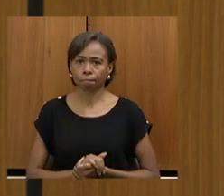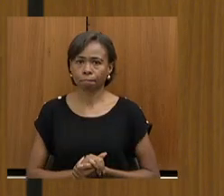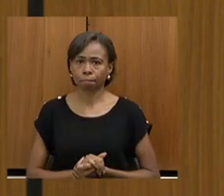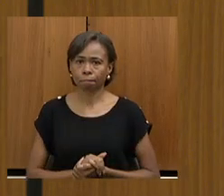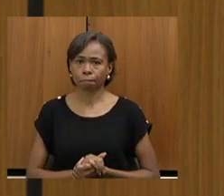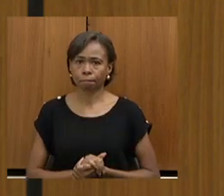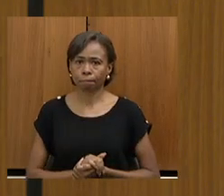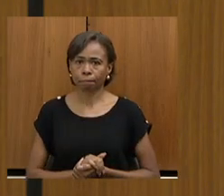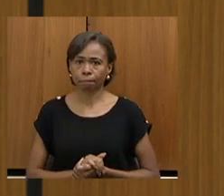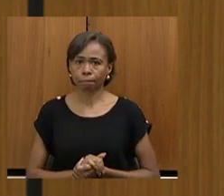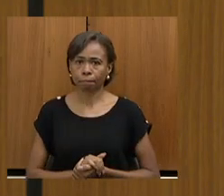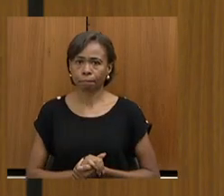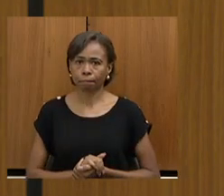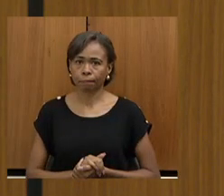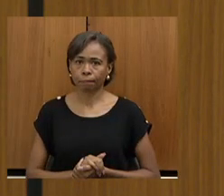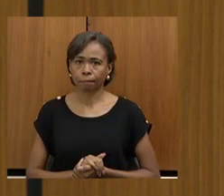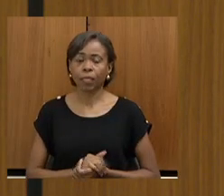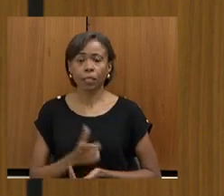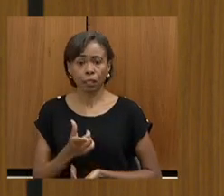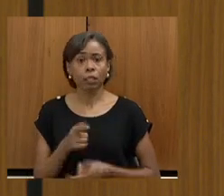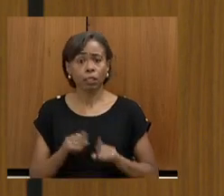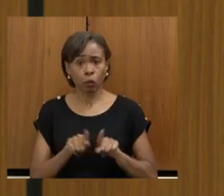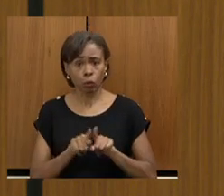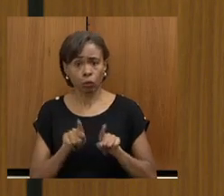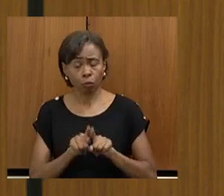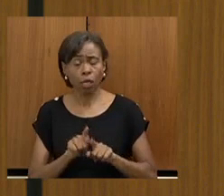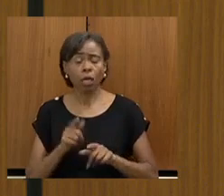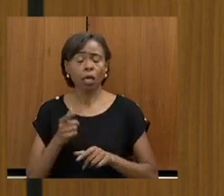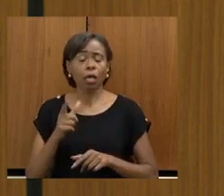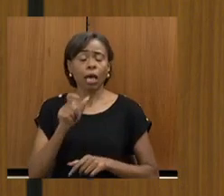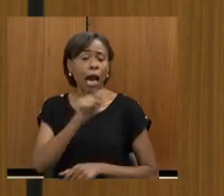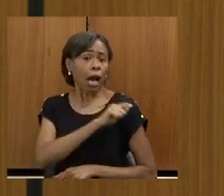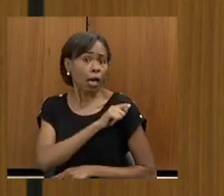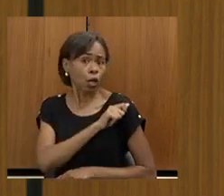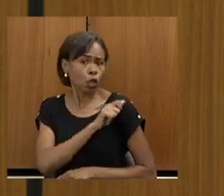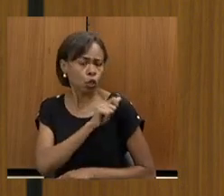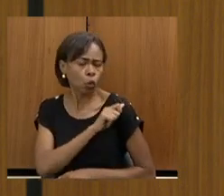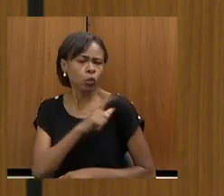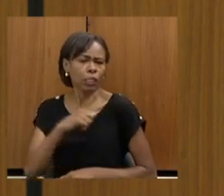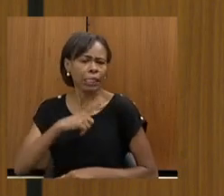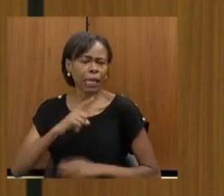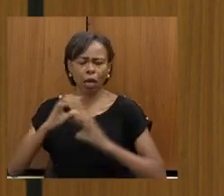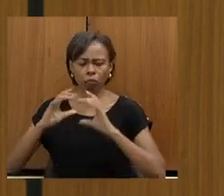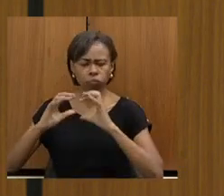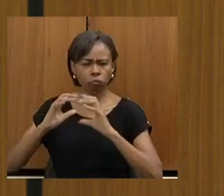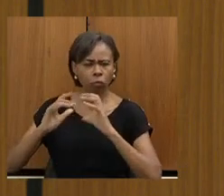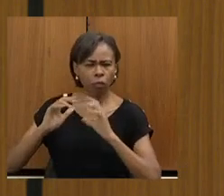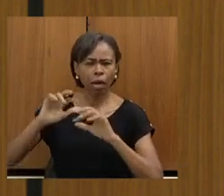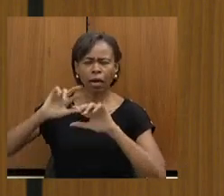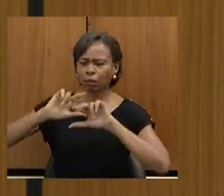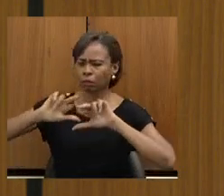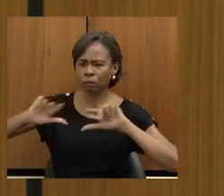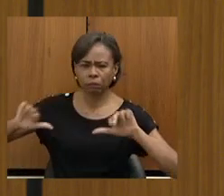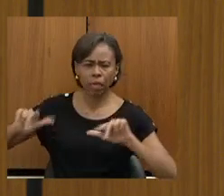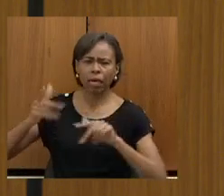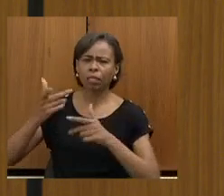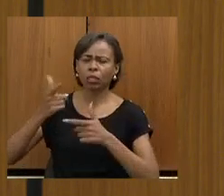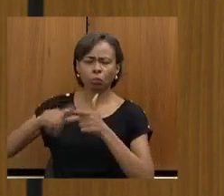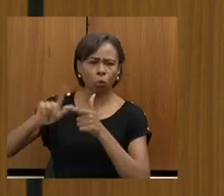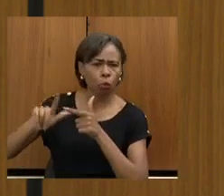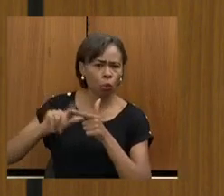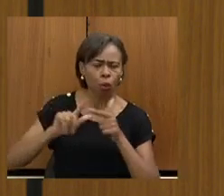inserem-se aqueles que apresentam um quadro de neurodiversidade, tendo a escola São Tomás de Aquino entre os seus alunos,